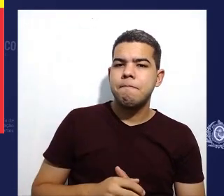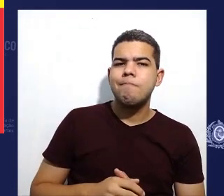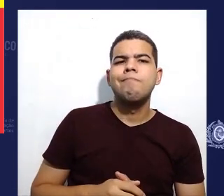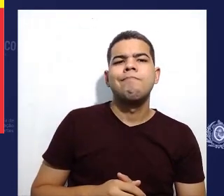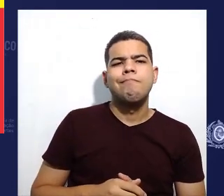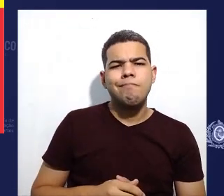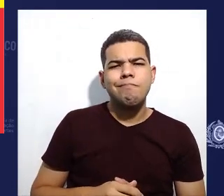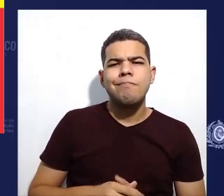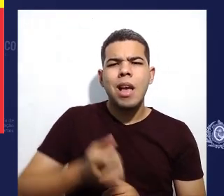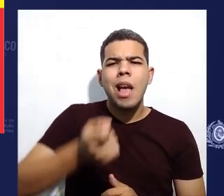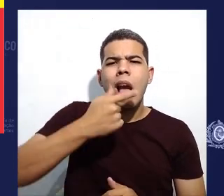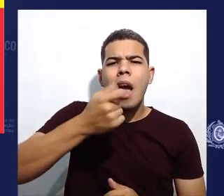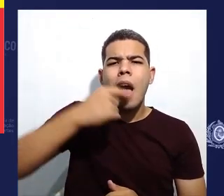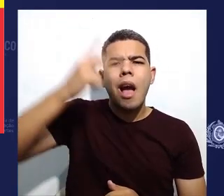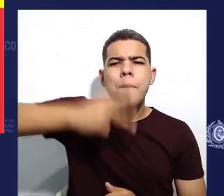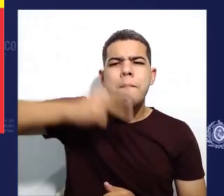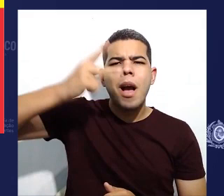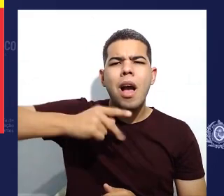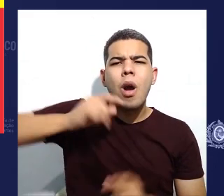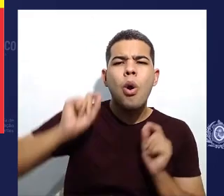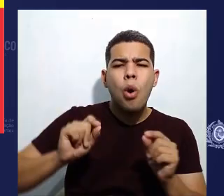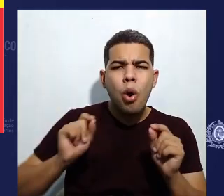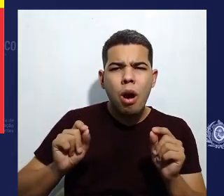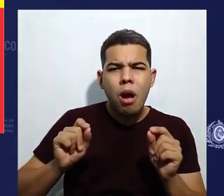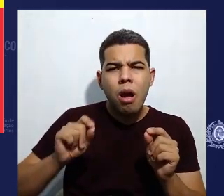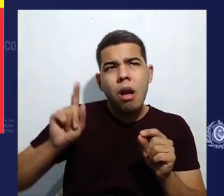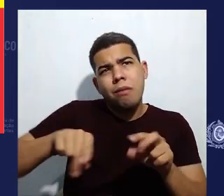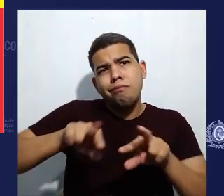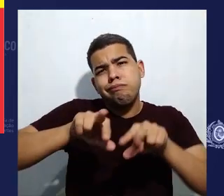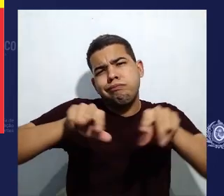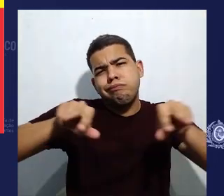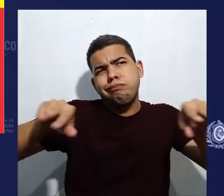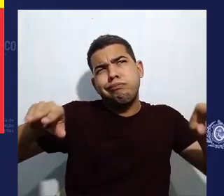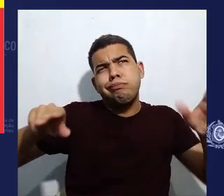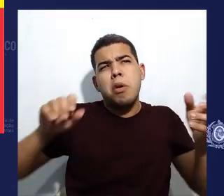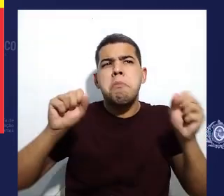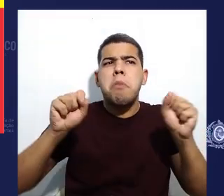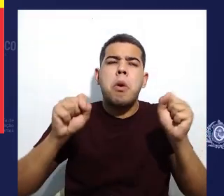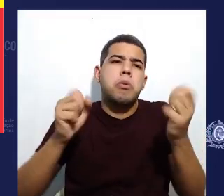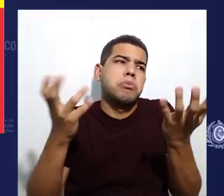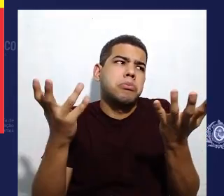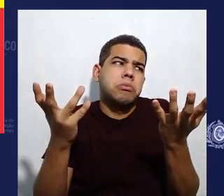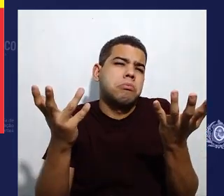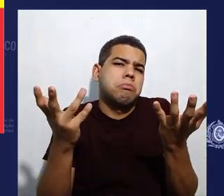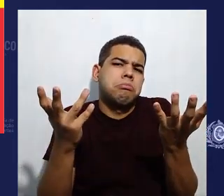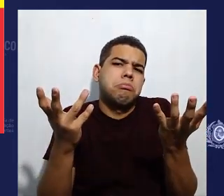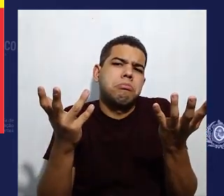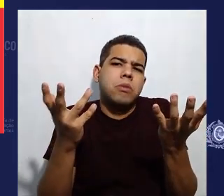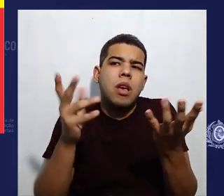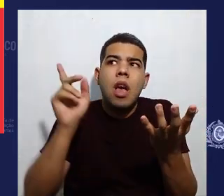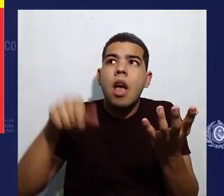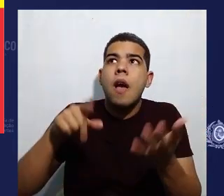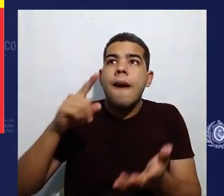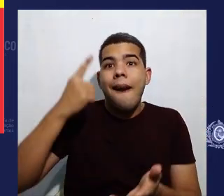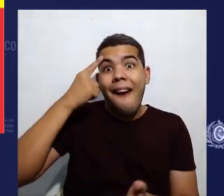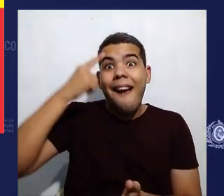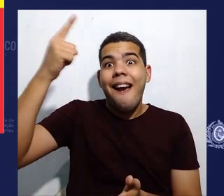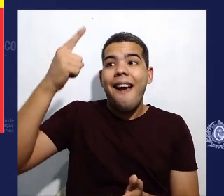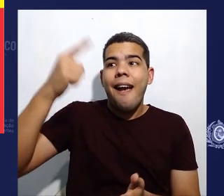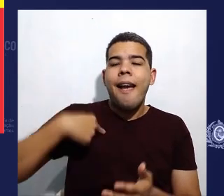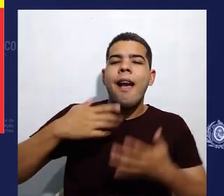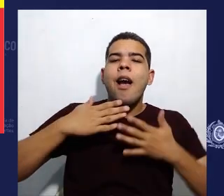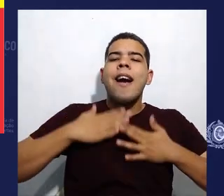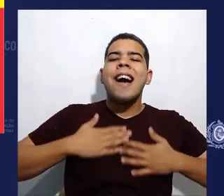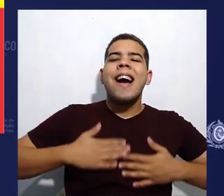de automedicação, se diz que a automedicação muitas vezes ela é vista como uma